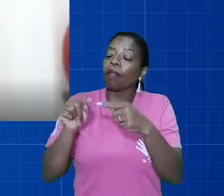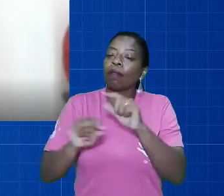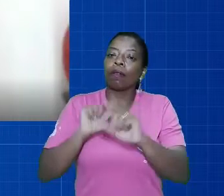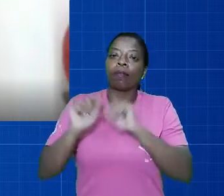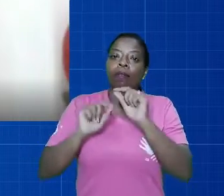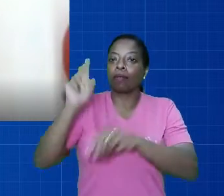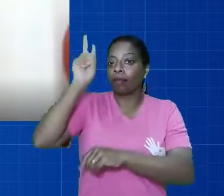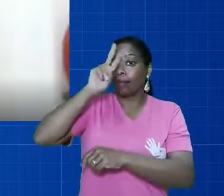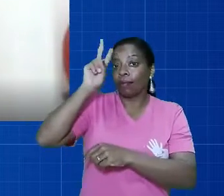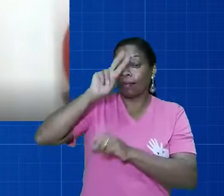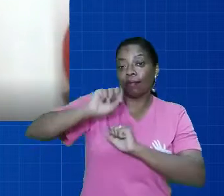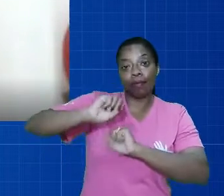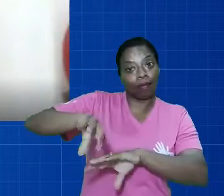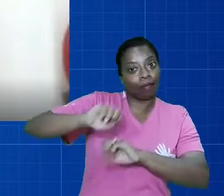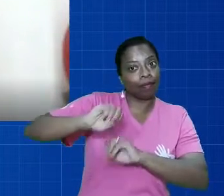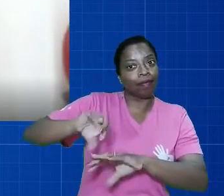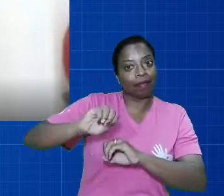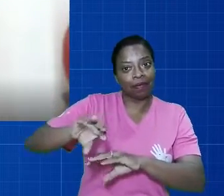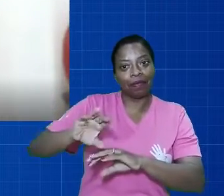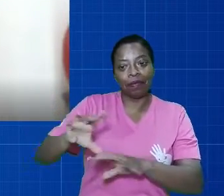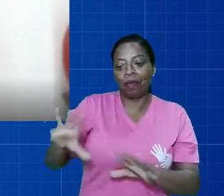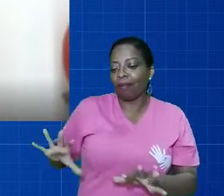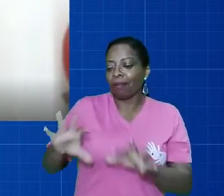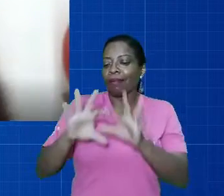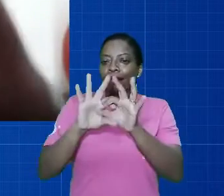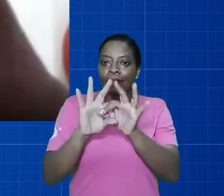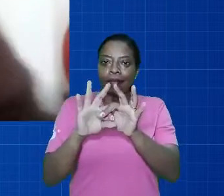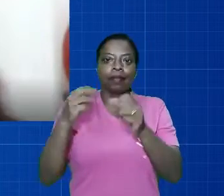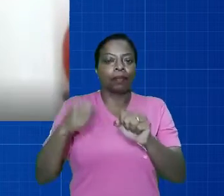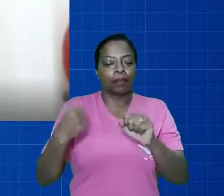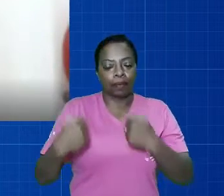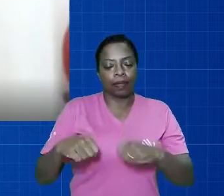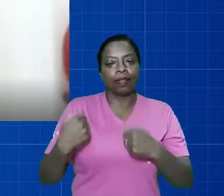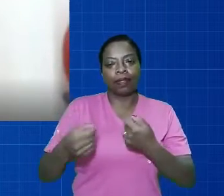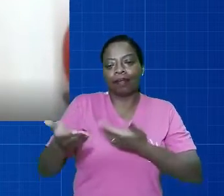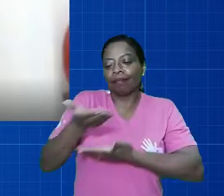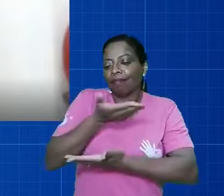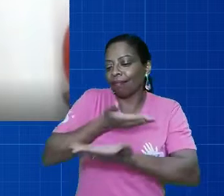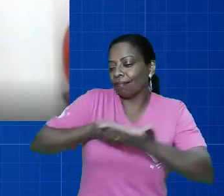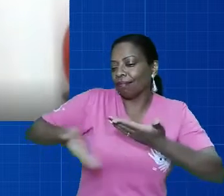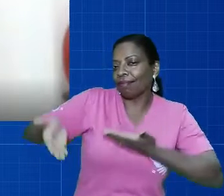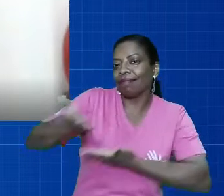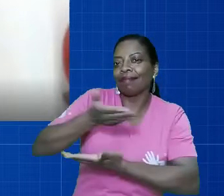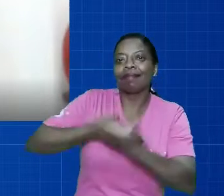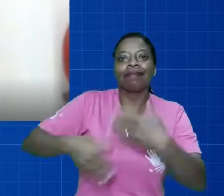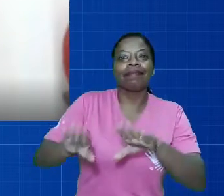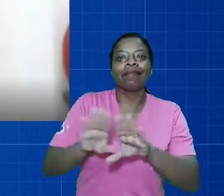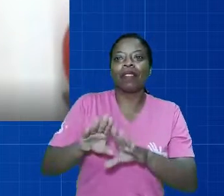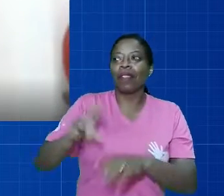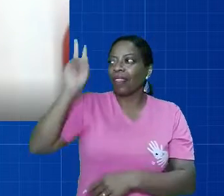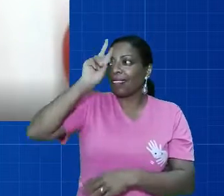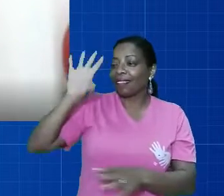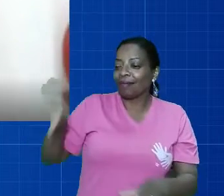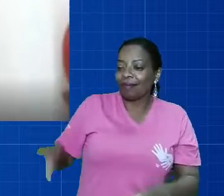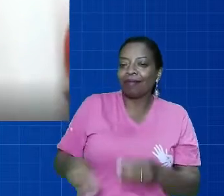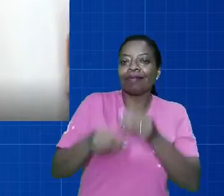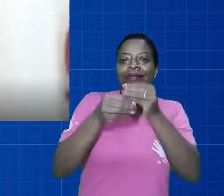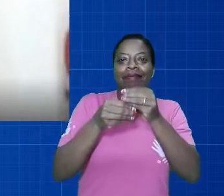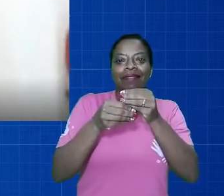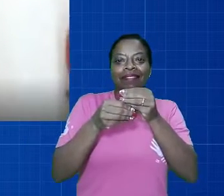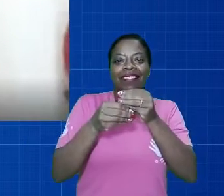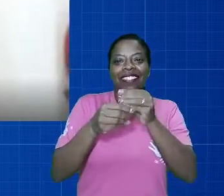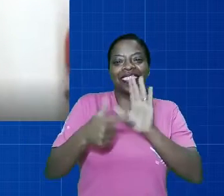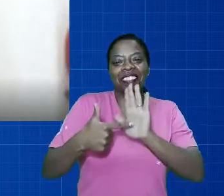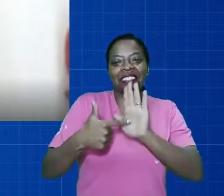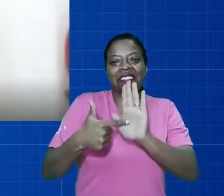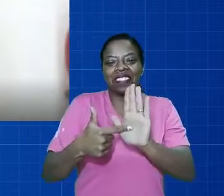educação, então é sempre difícil não falar um pouco dessa mescla, né, trazer um pouco da história. Então, eu vou usar